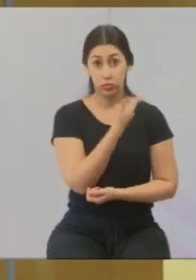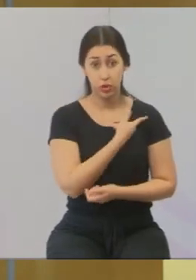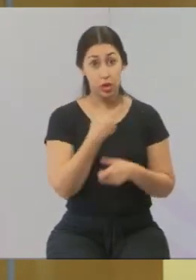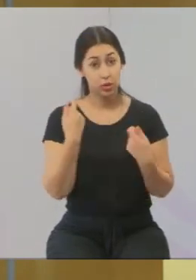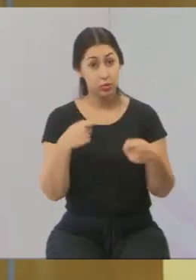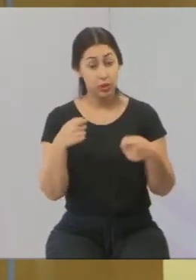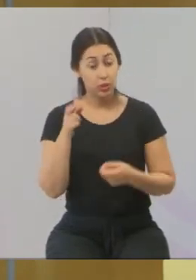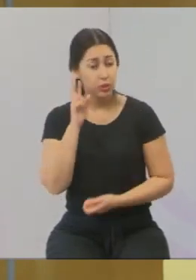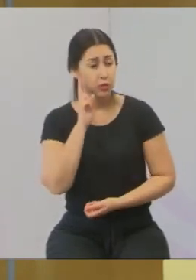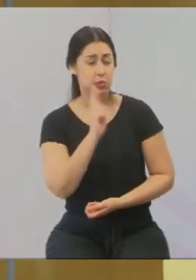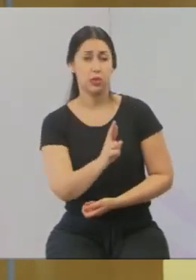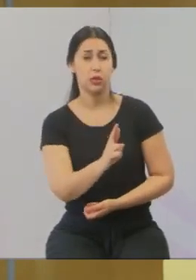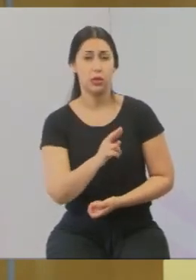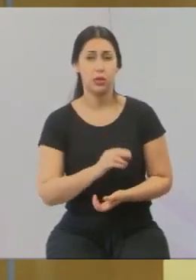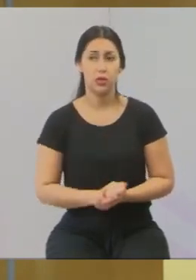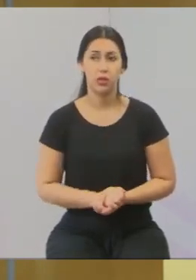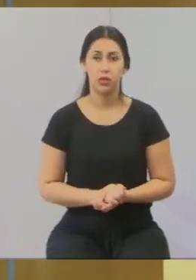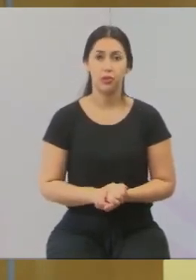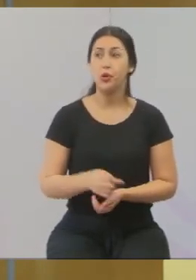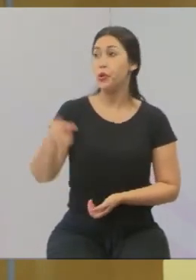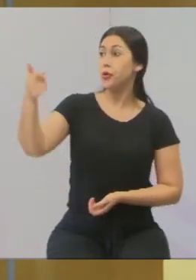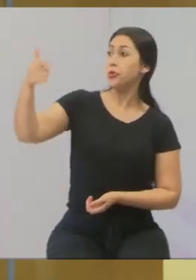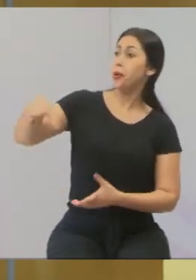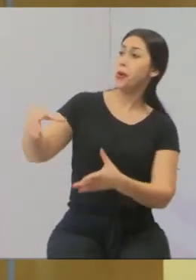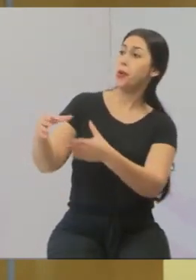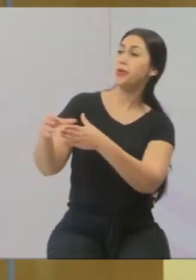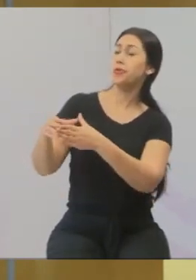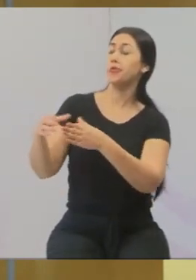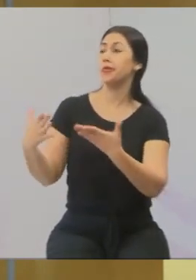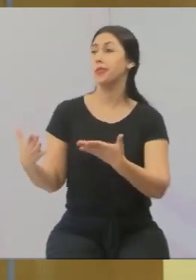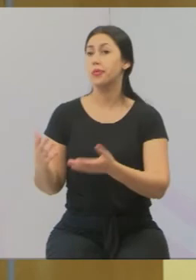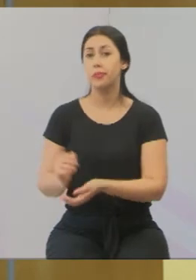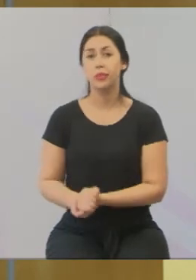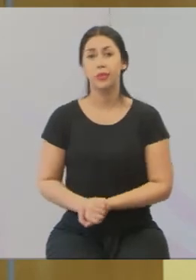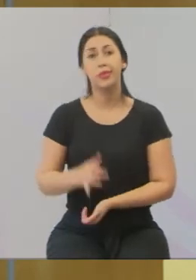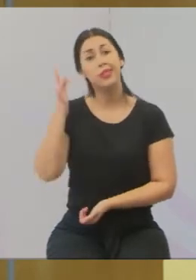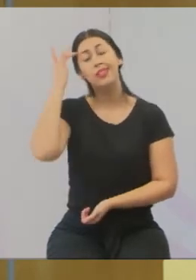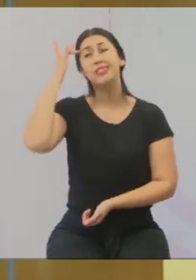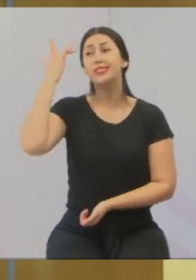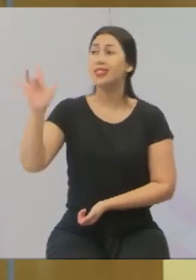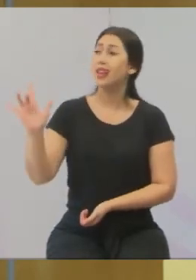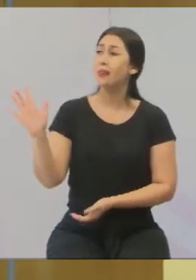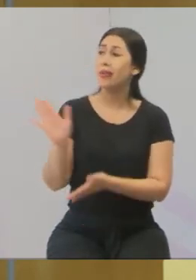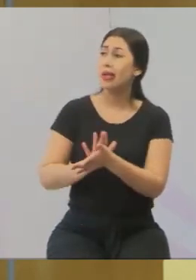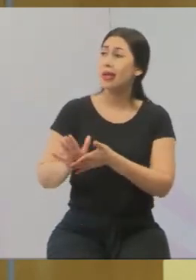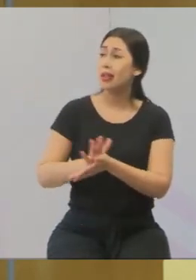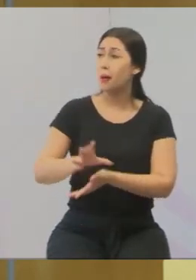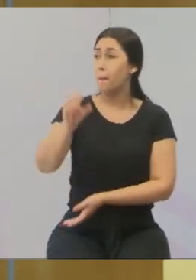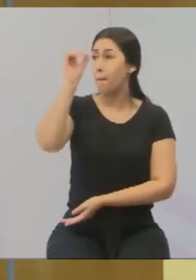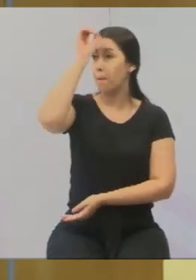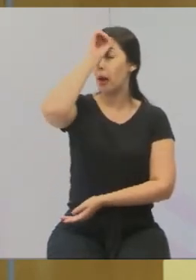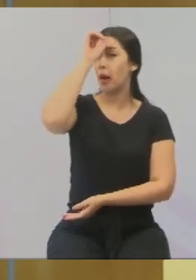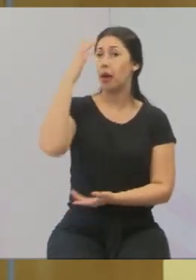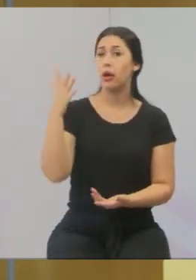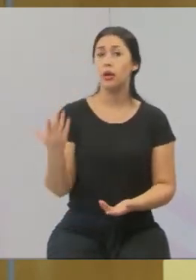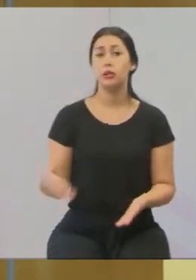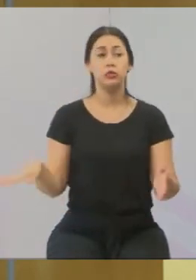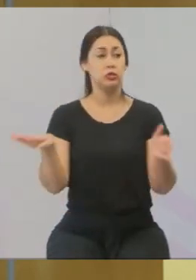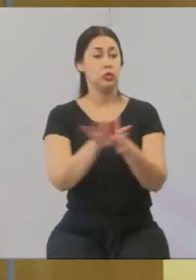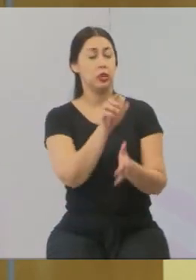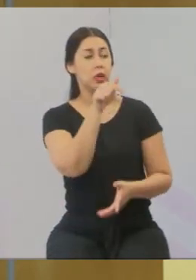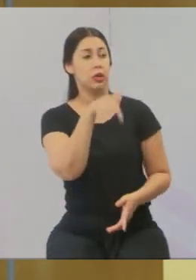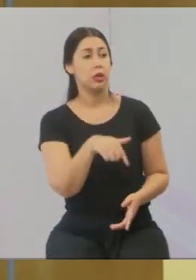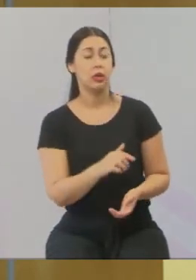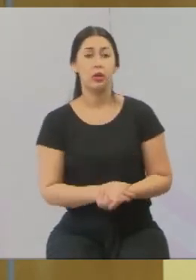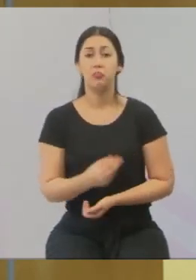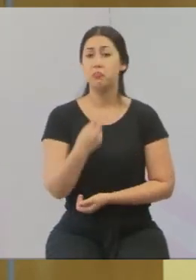dar essa resposta, e não um órgão, como eu disse, que fica lá nos Cafundó do Juda, que mal sabe o que está acontecendo na cidade, vem aí,